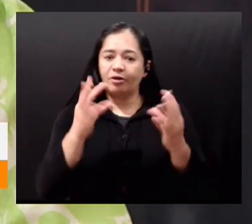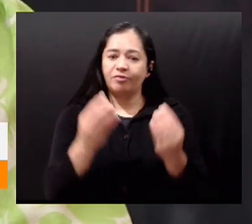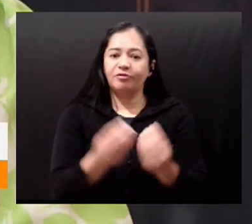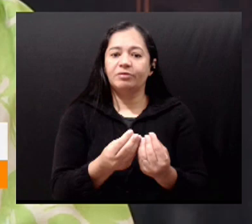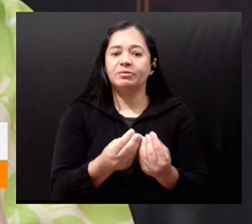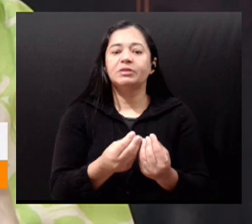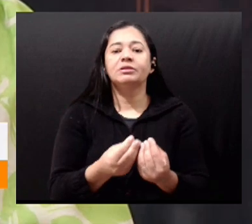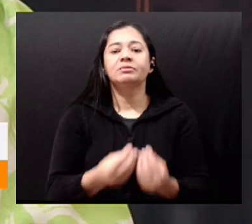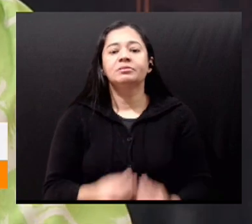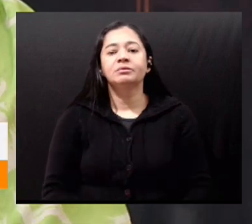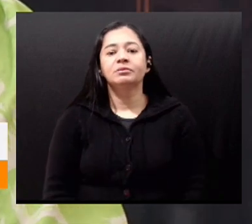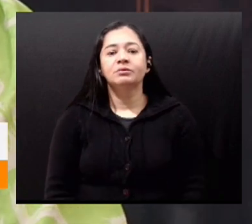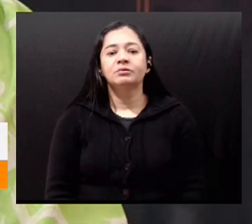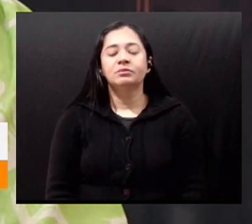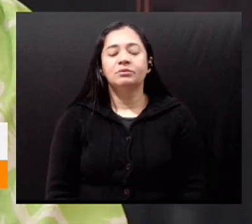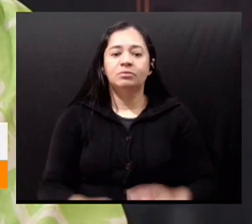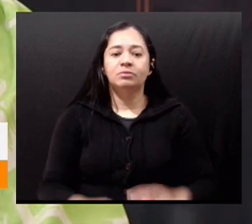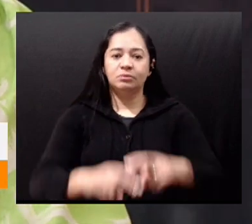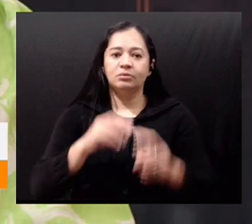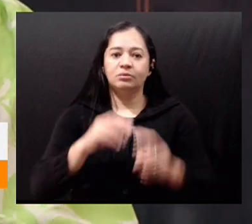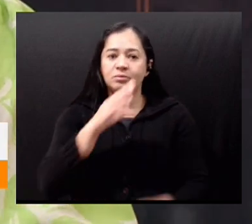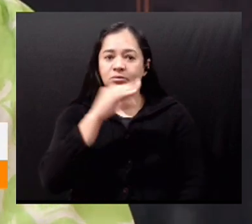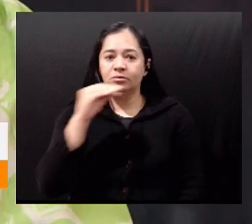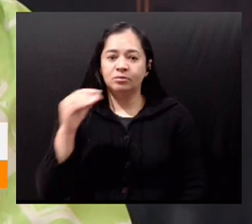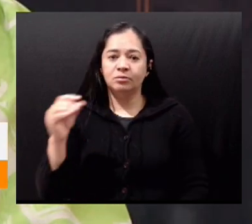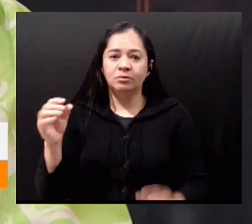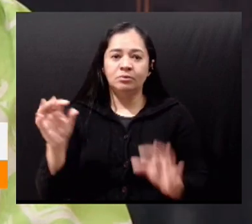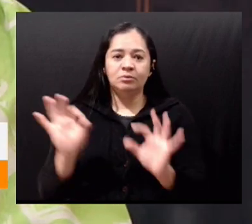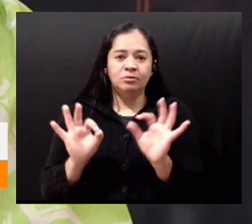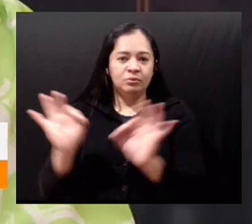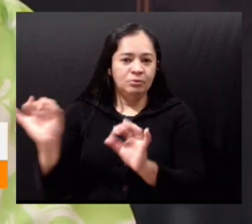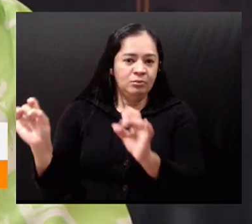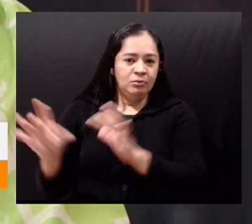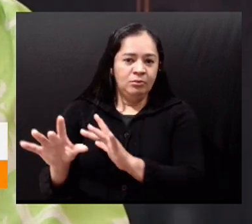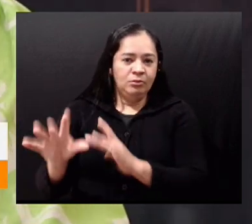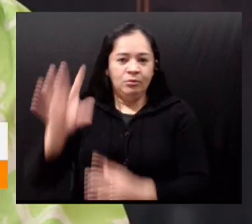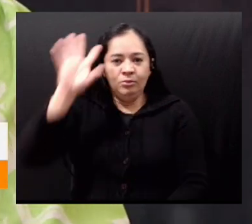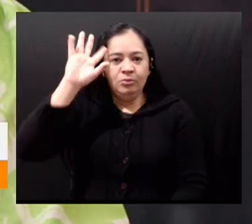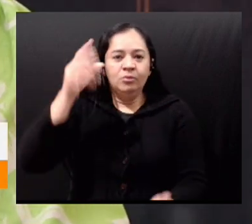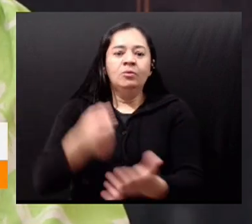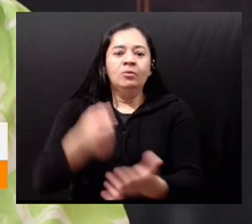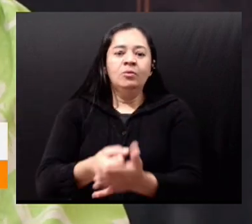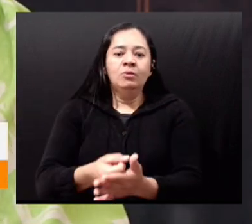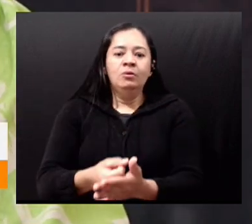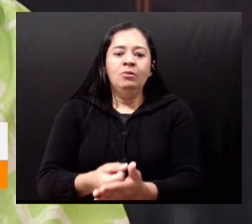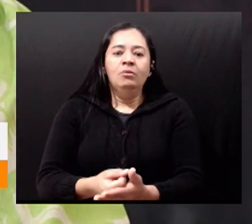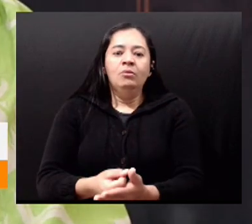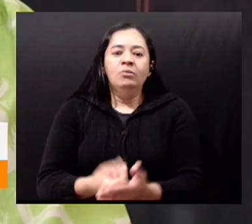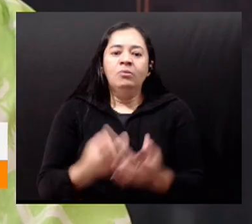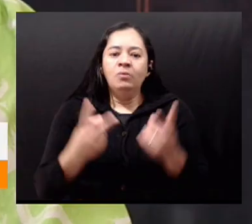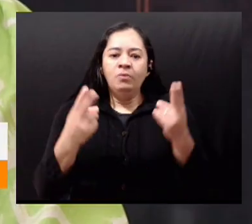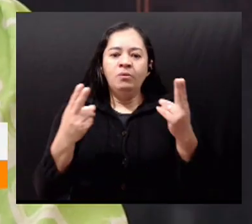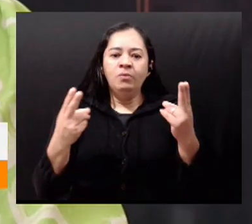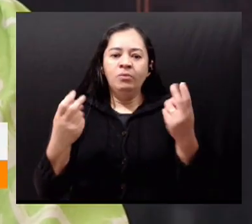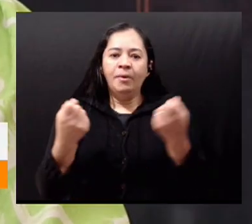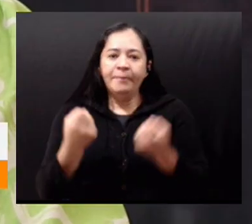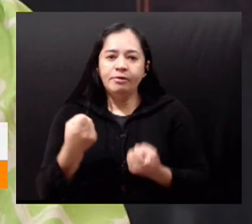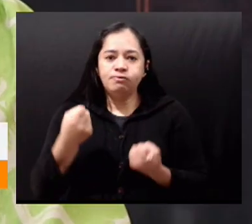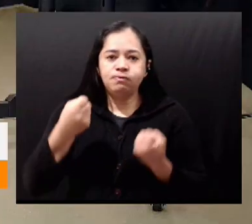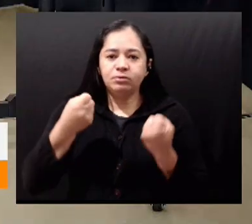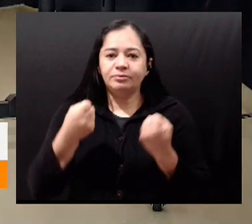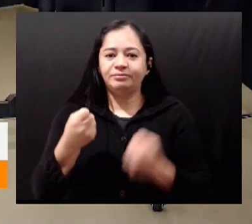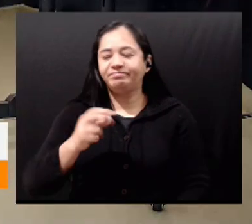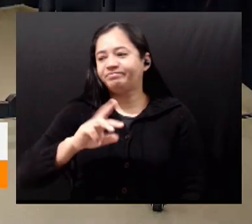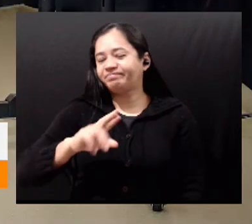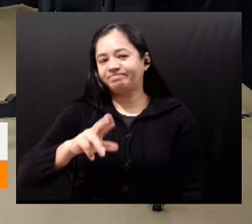o adolescente não está preparado para tomar uma decisão como o piloto fez. Uhum. É Até